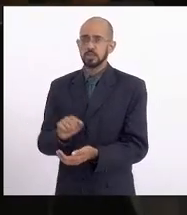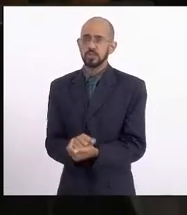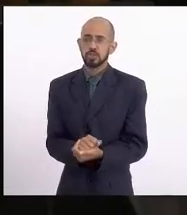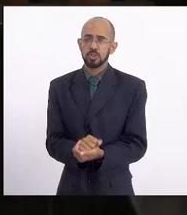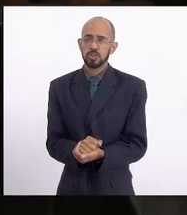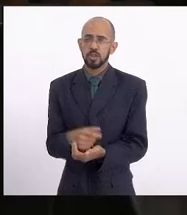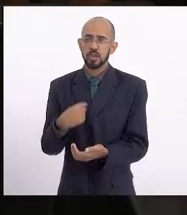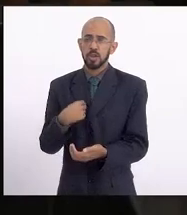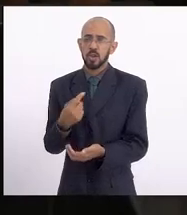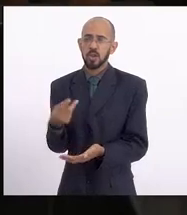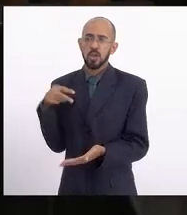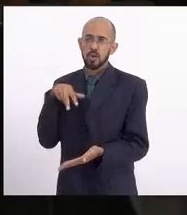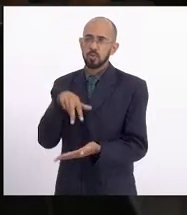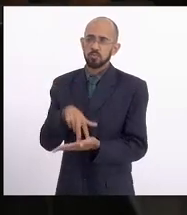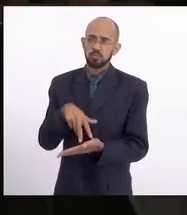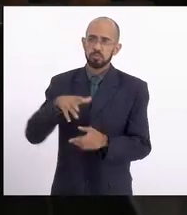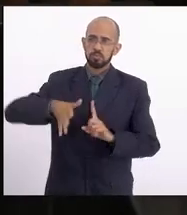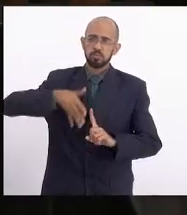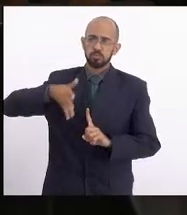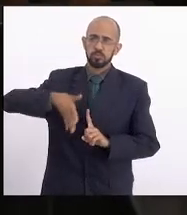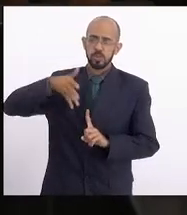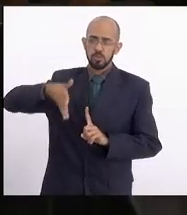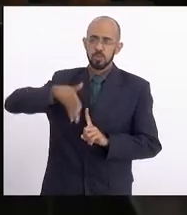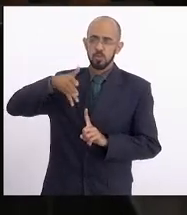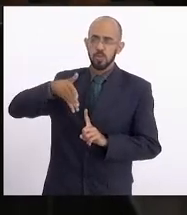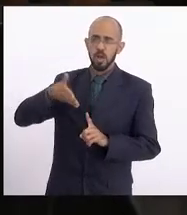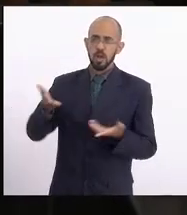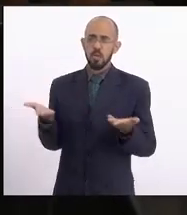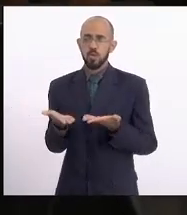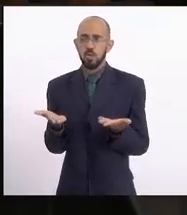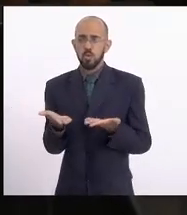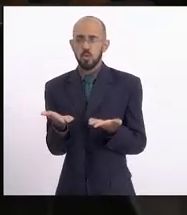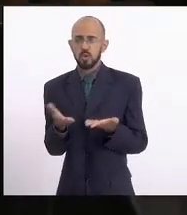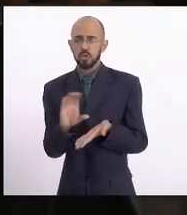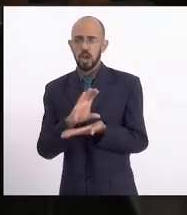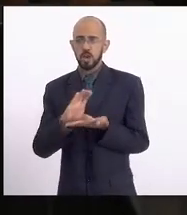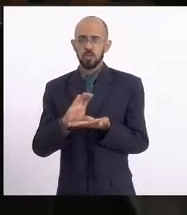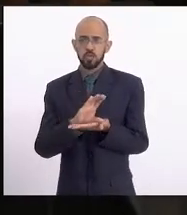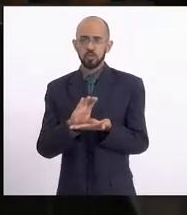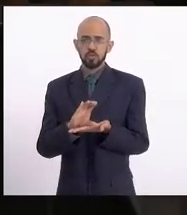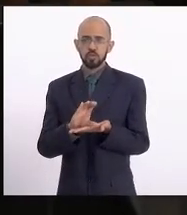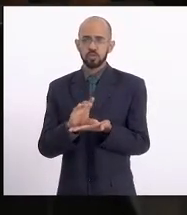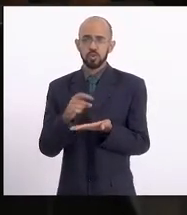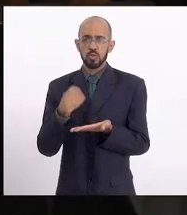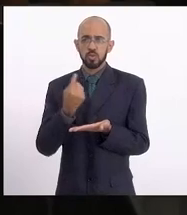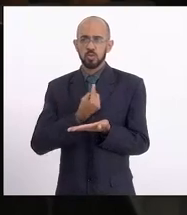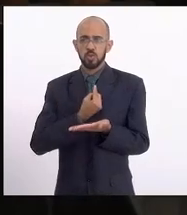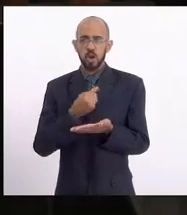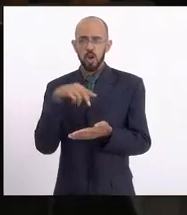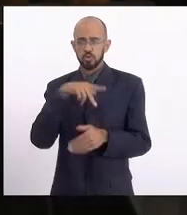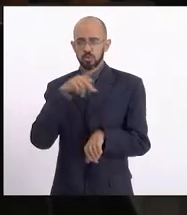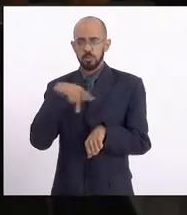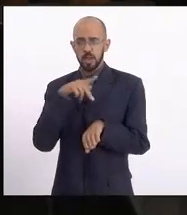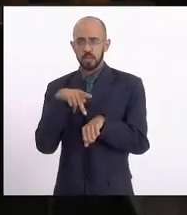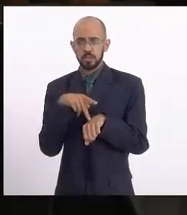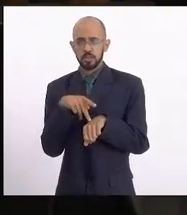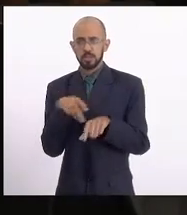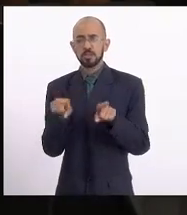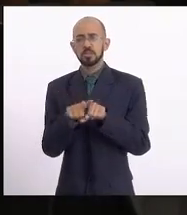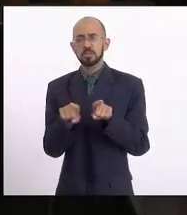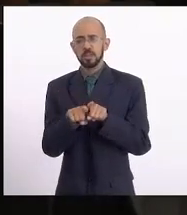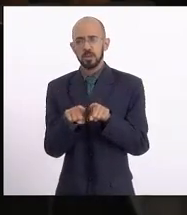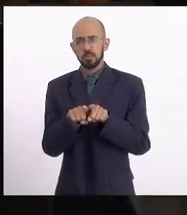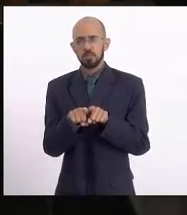trago à tribuna desta casa a Constituição do nosso país e eu trago